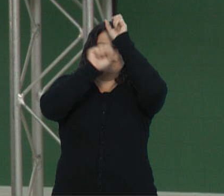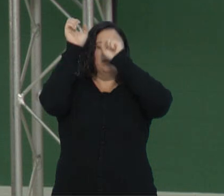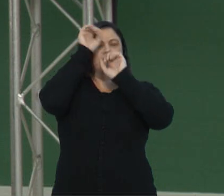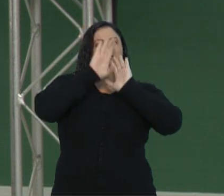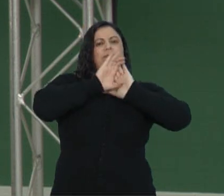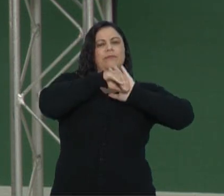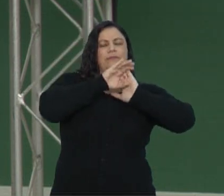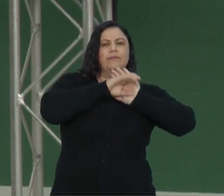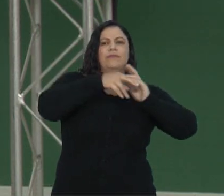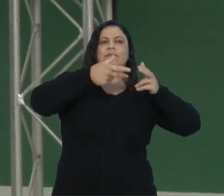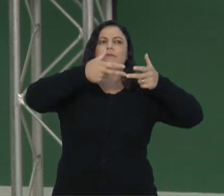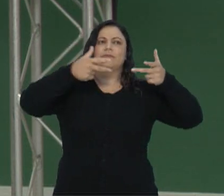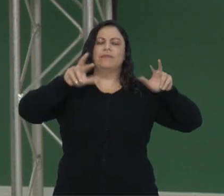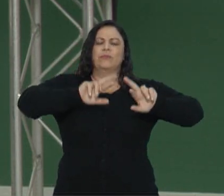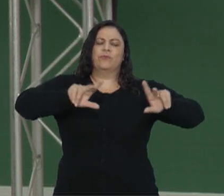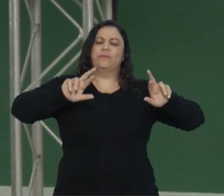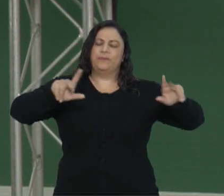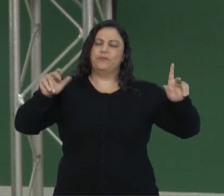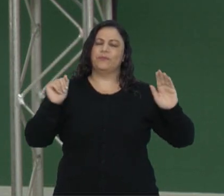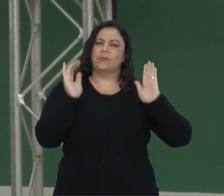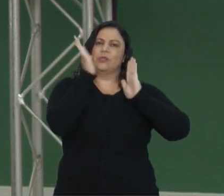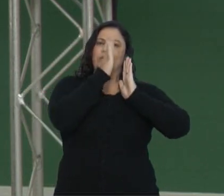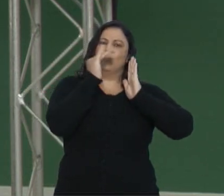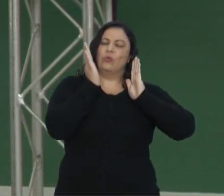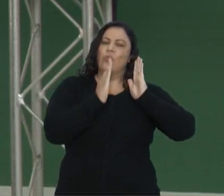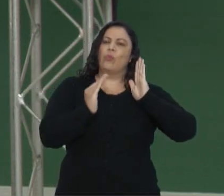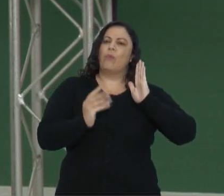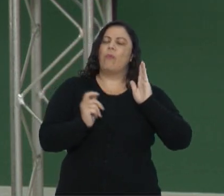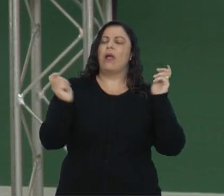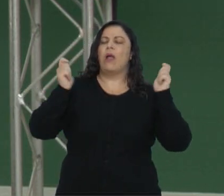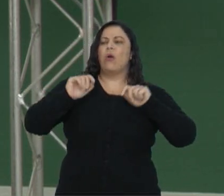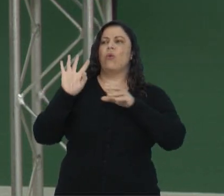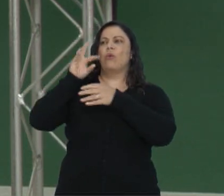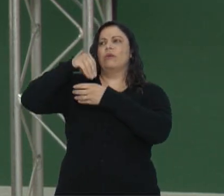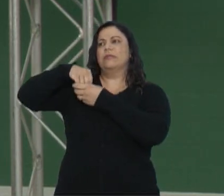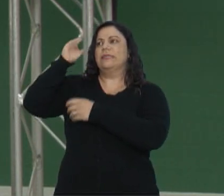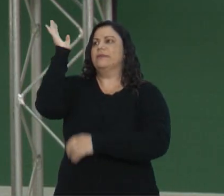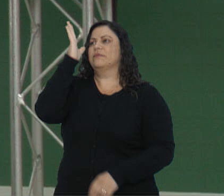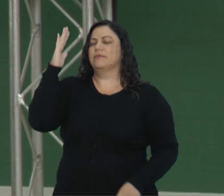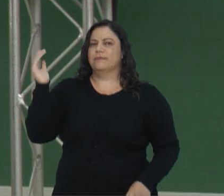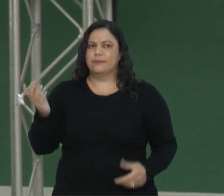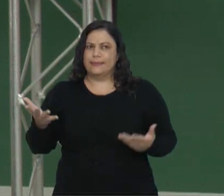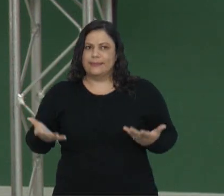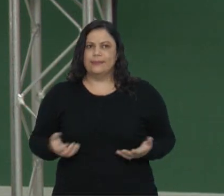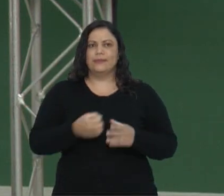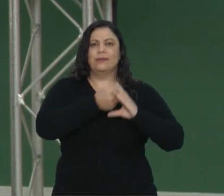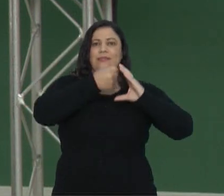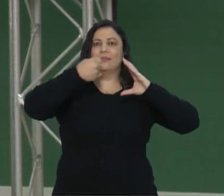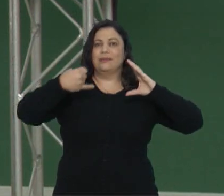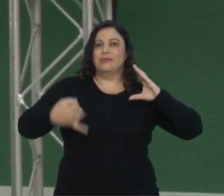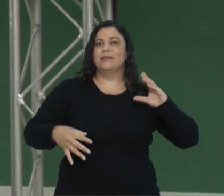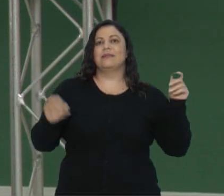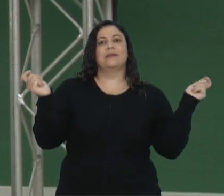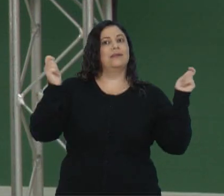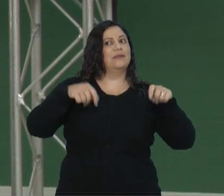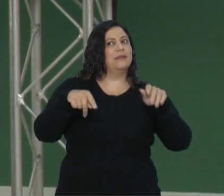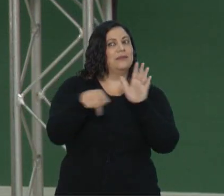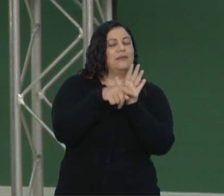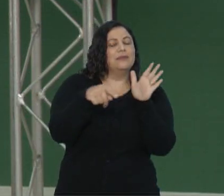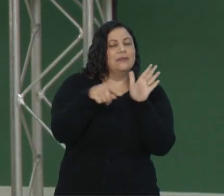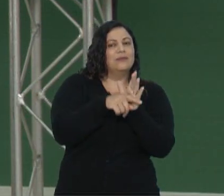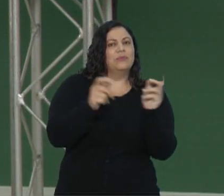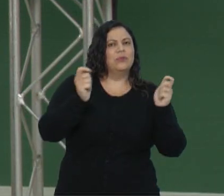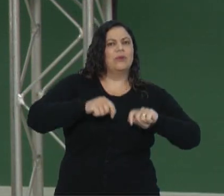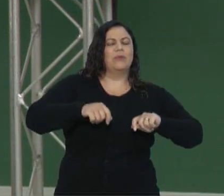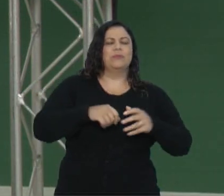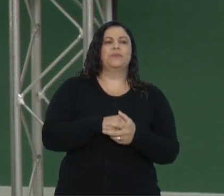as diferentes formas do barroco brasileiro, né, como se apresentou no Brasil, as características desse barroco, falamos sobre o